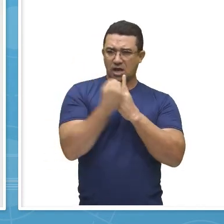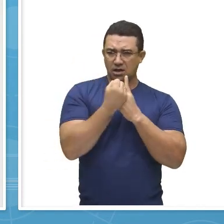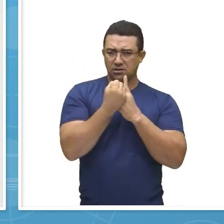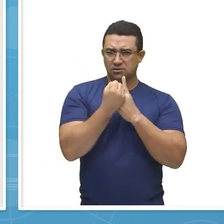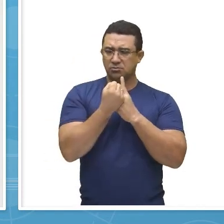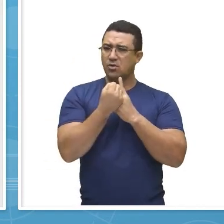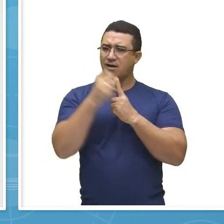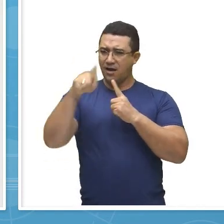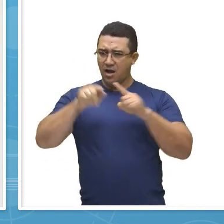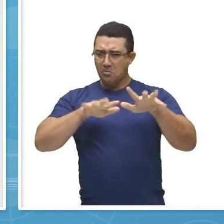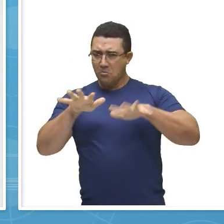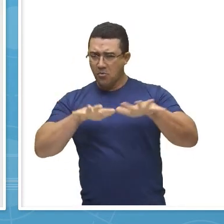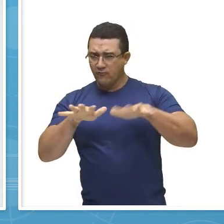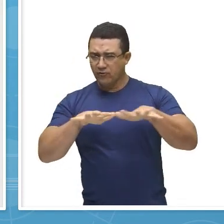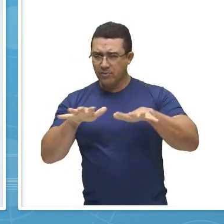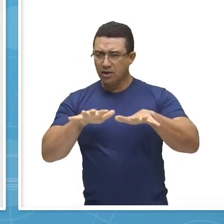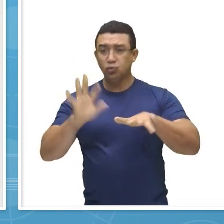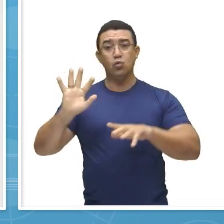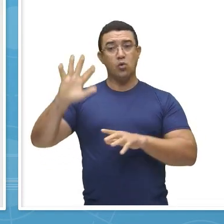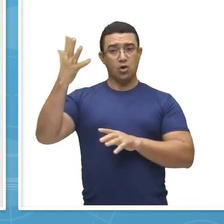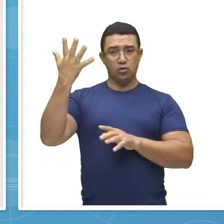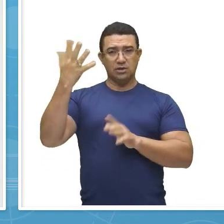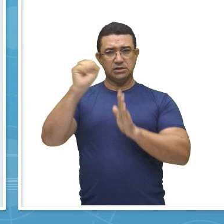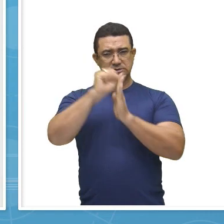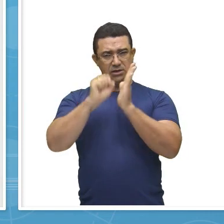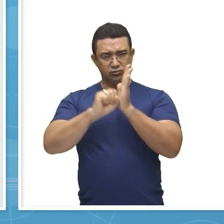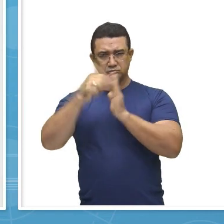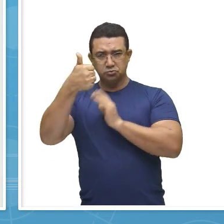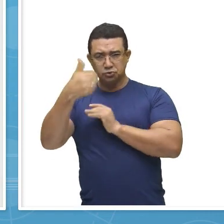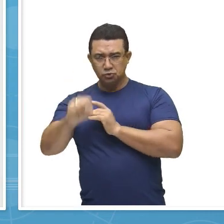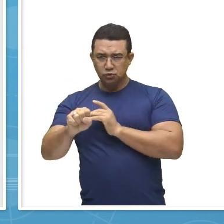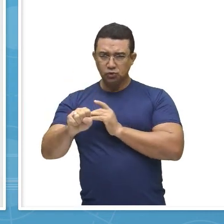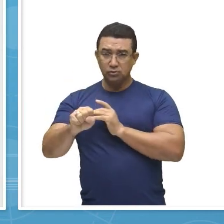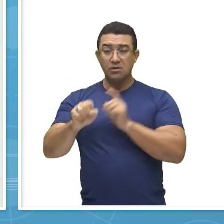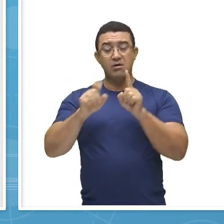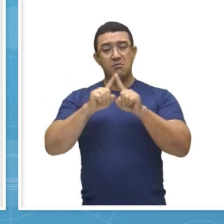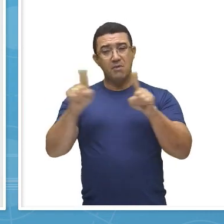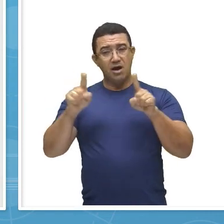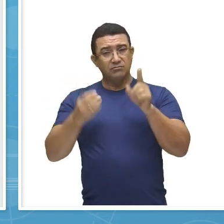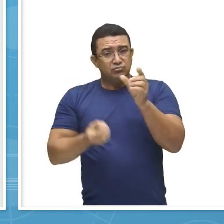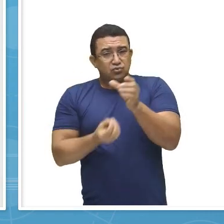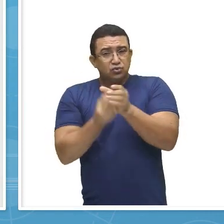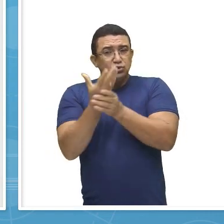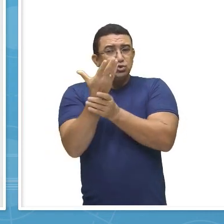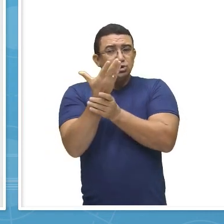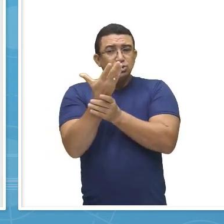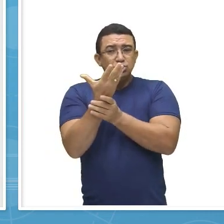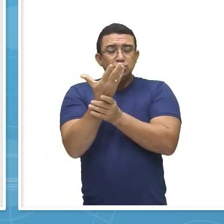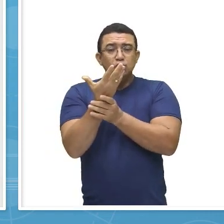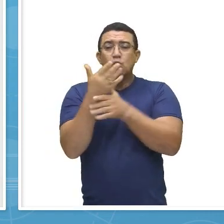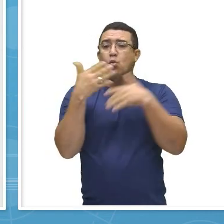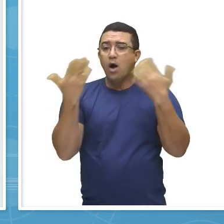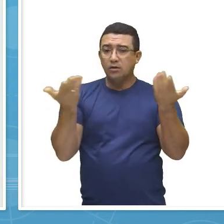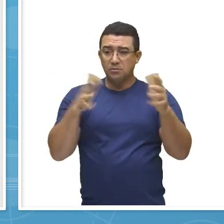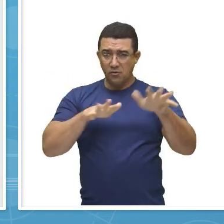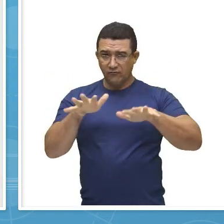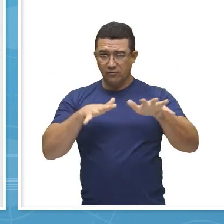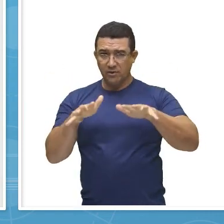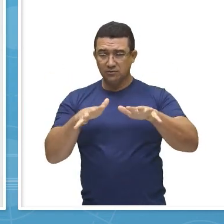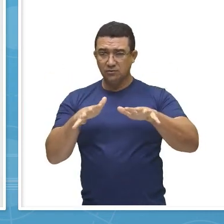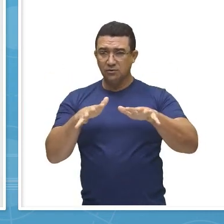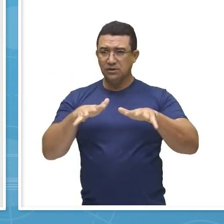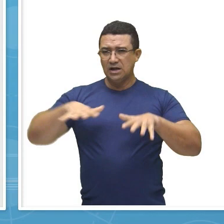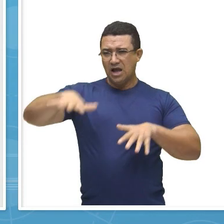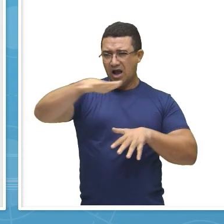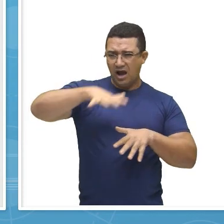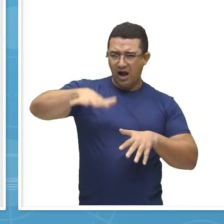é um movimento que vai acontecer ali no século XVIII, mas ele vai surgir propriamente na região ali da